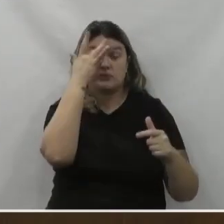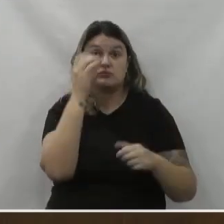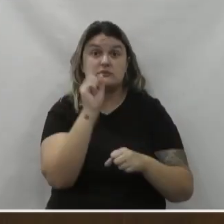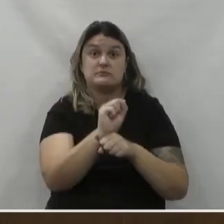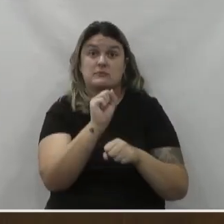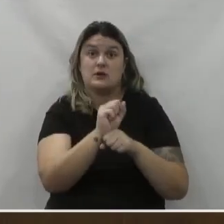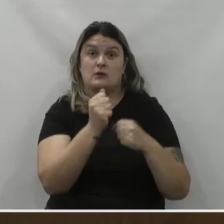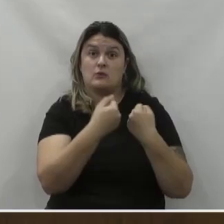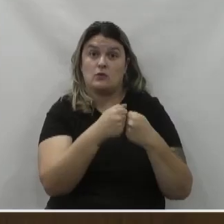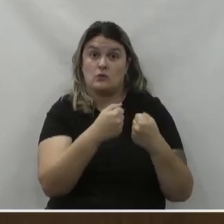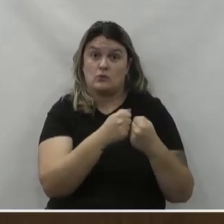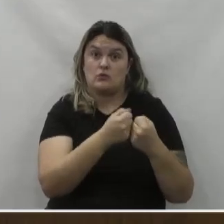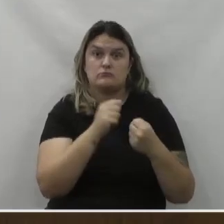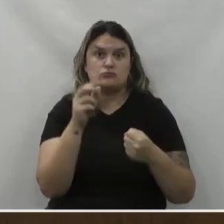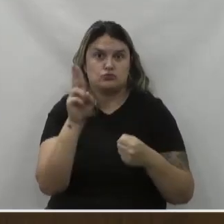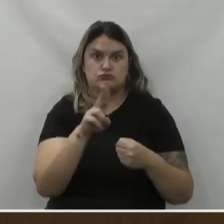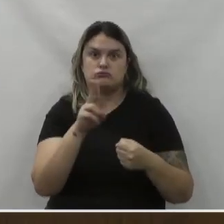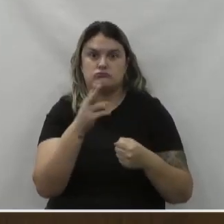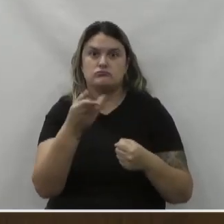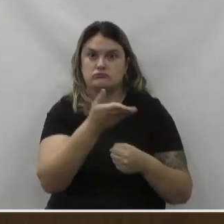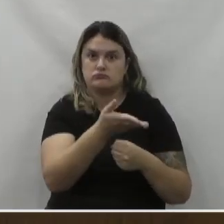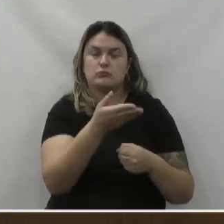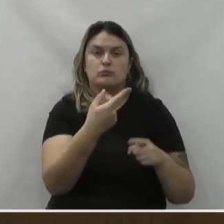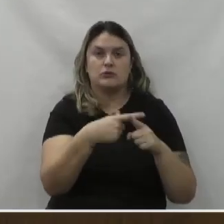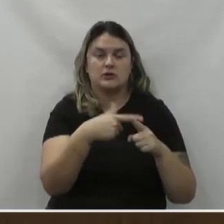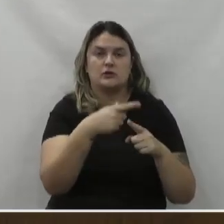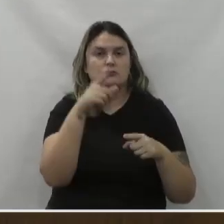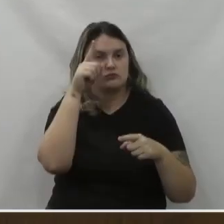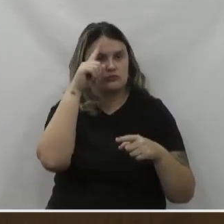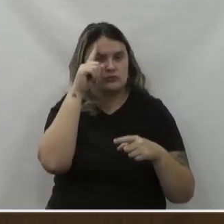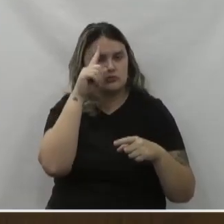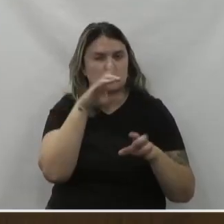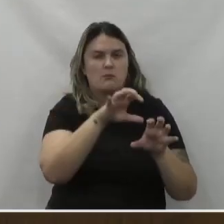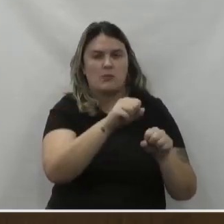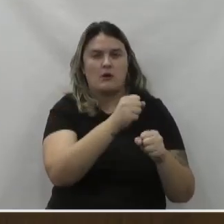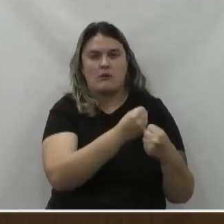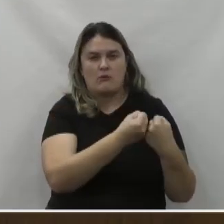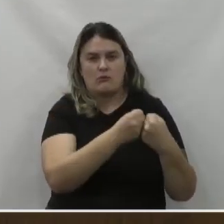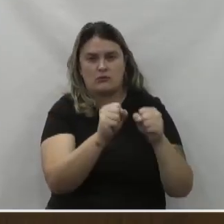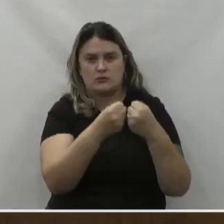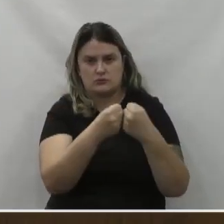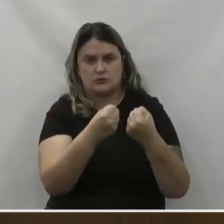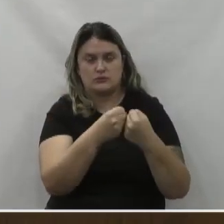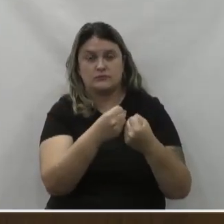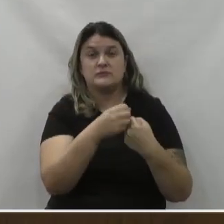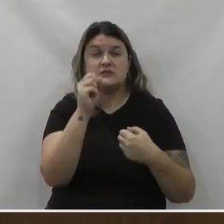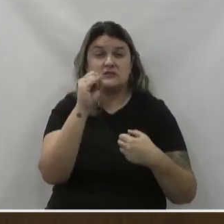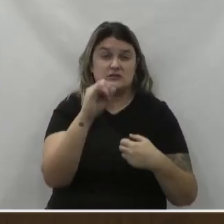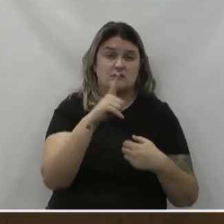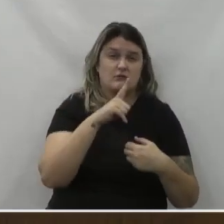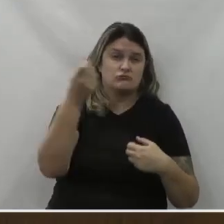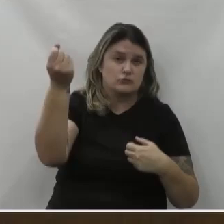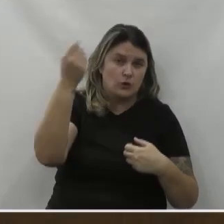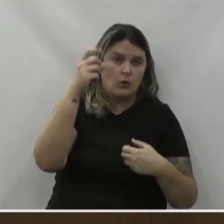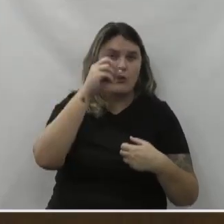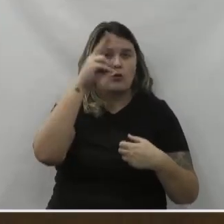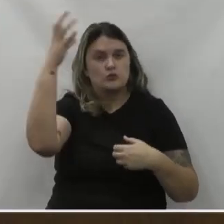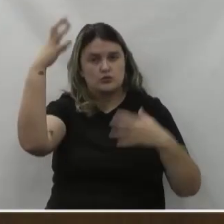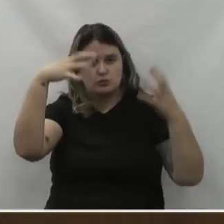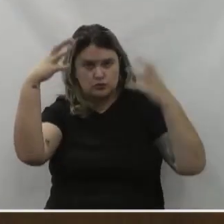da região, que dependem diariamente do transporte público, tanto em dias de sol quanto de